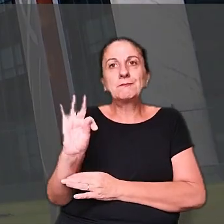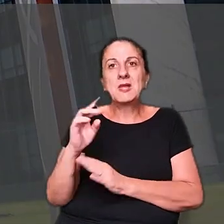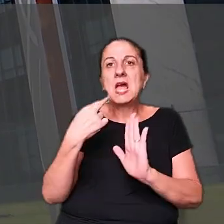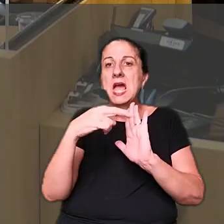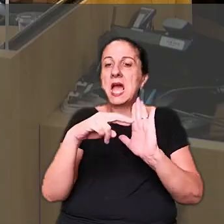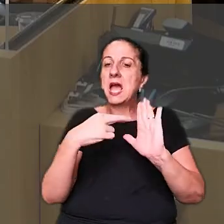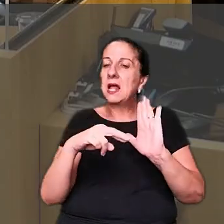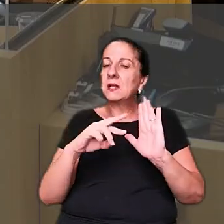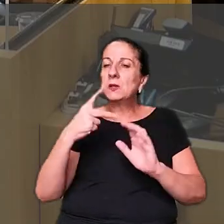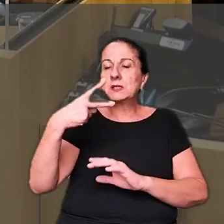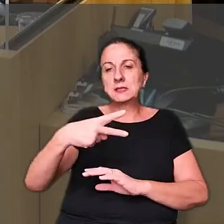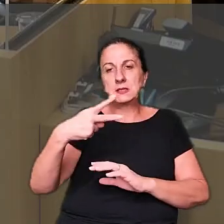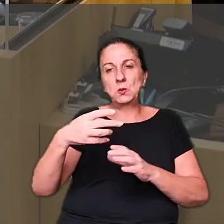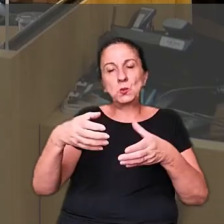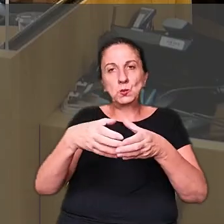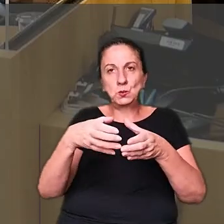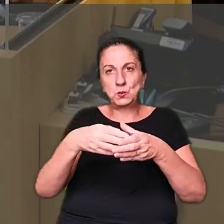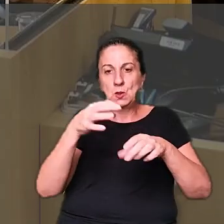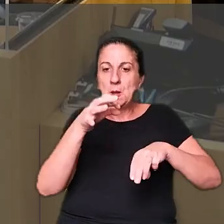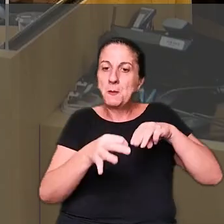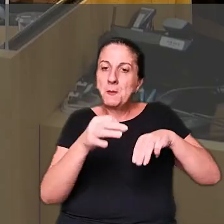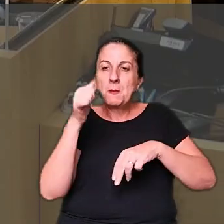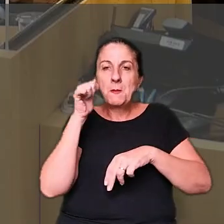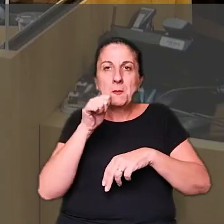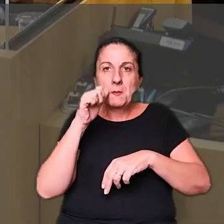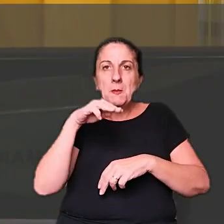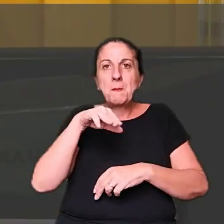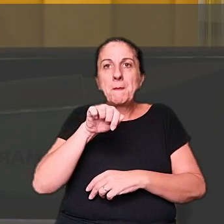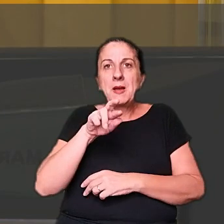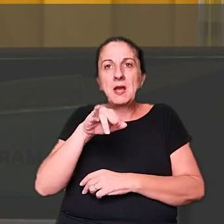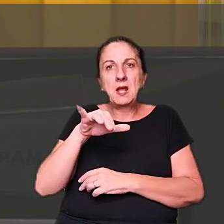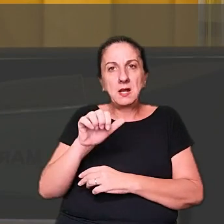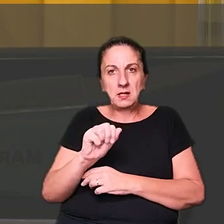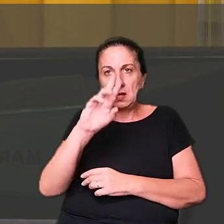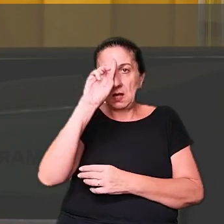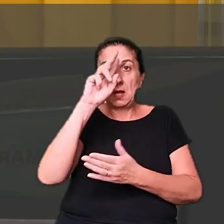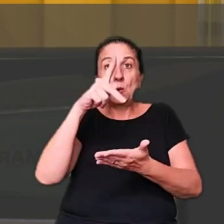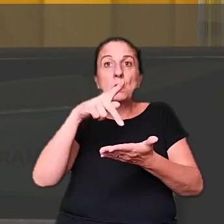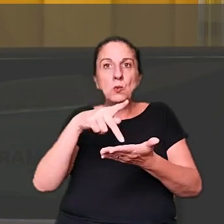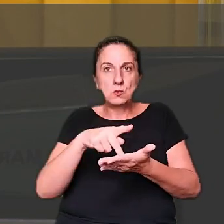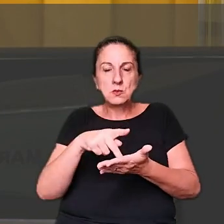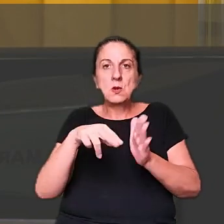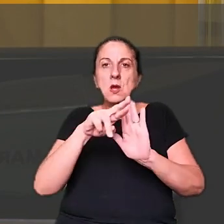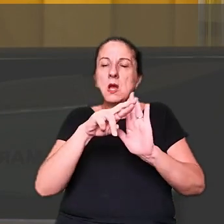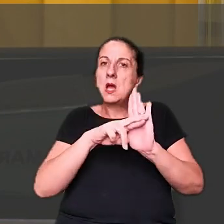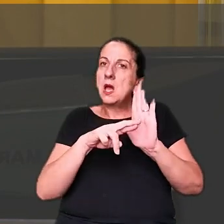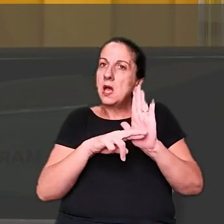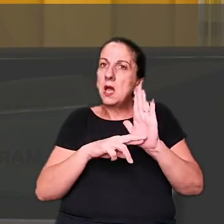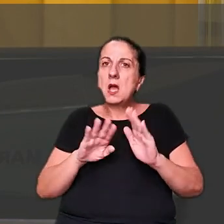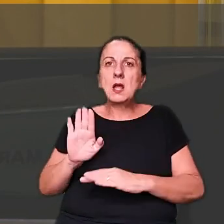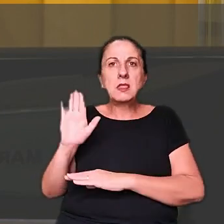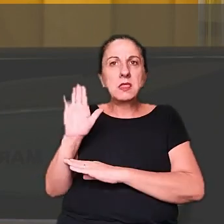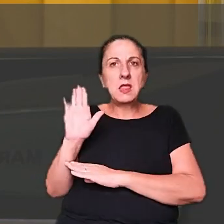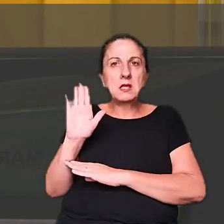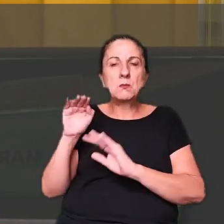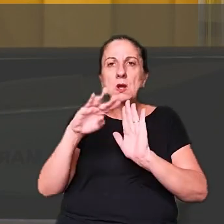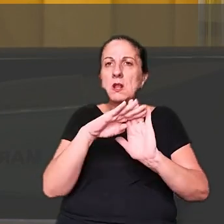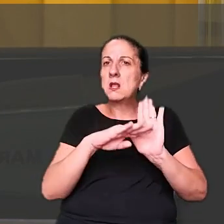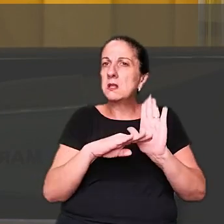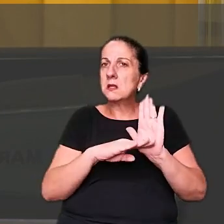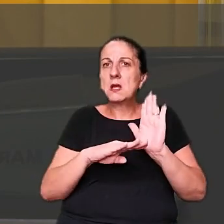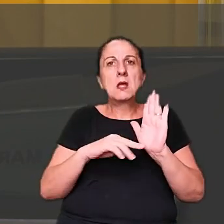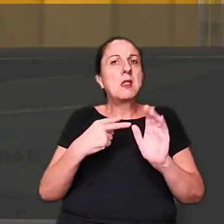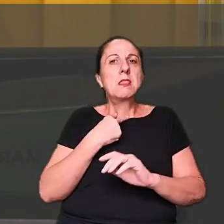do Trabalho. A relatora na segunda turma do TST, ministra Maria Helena Malman, reconheceu que, em regra, as